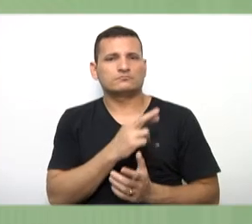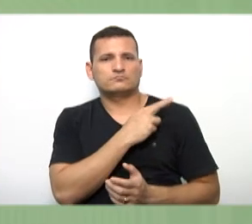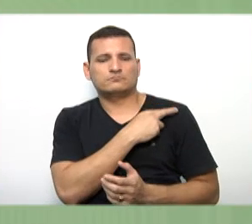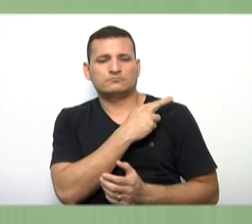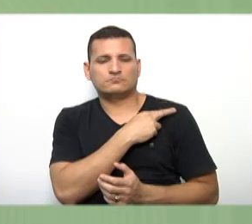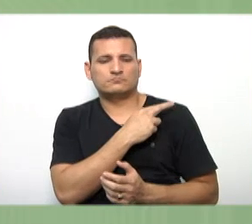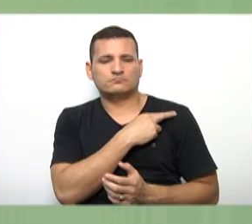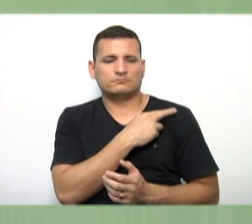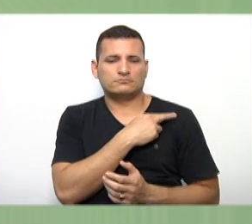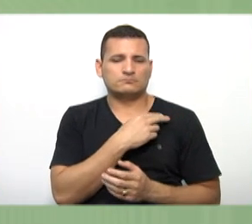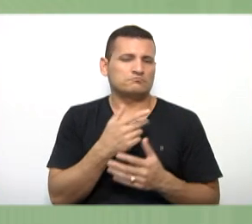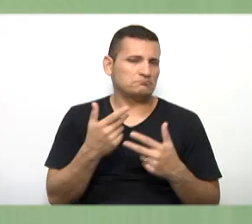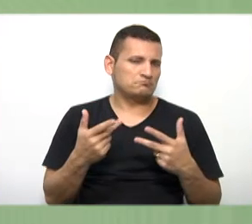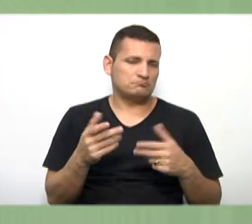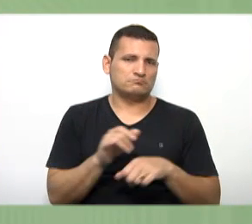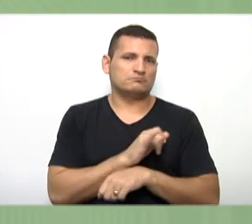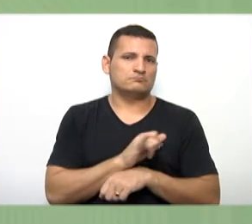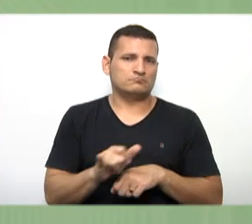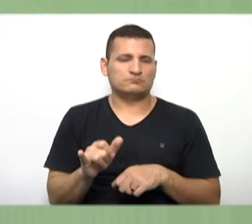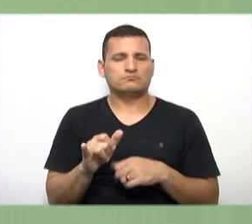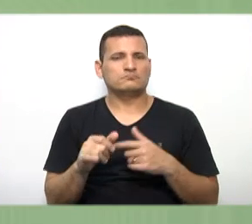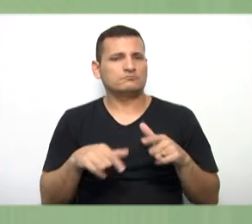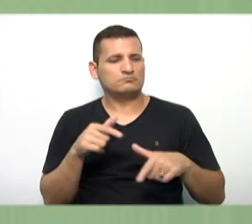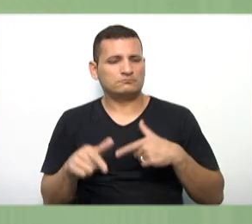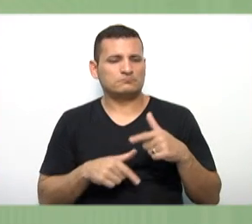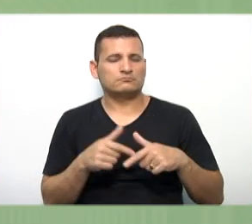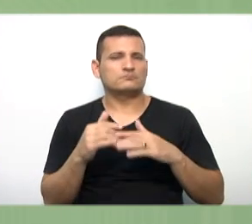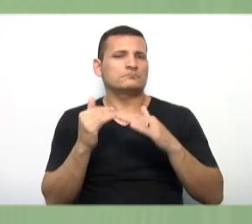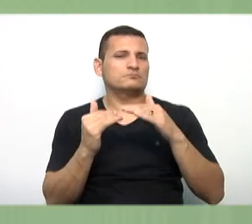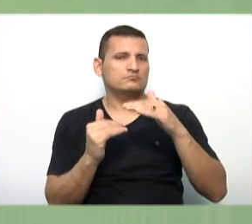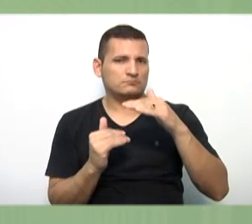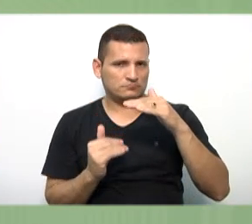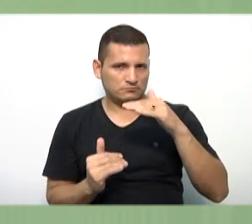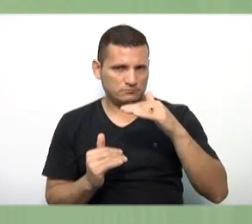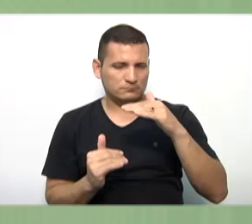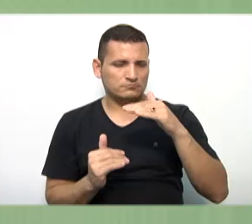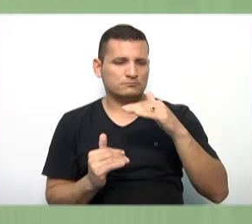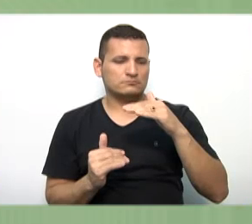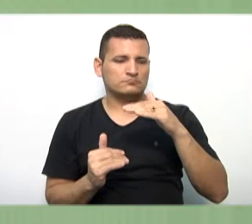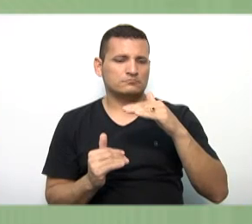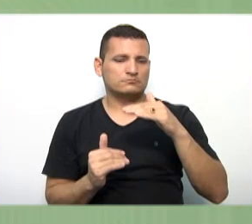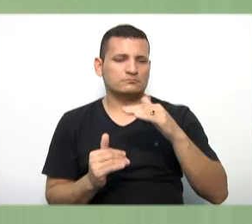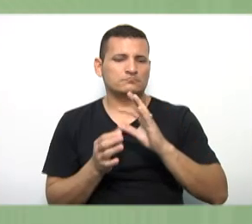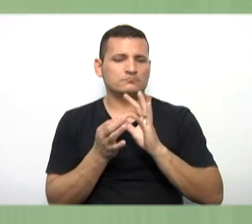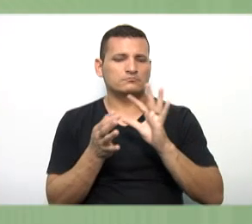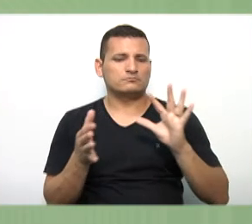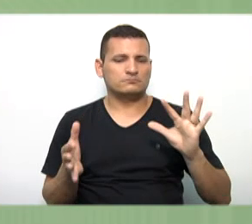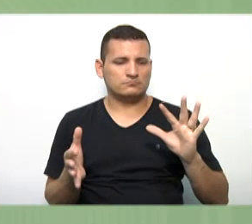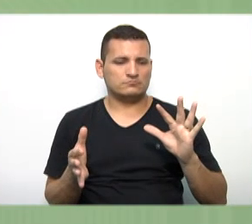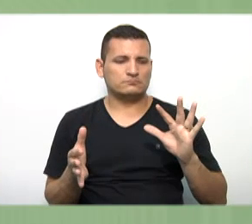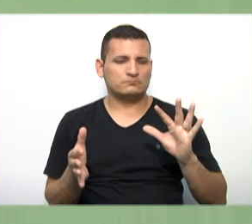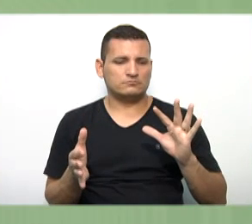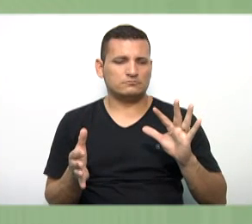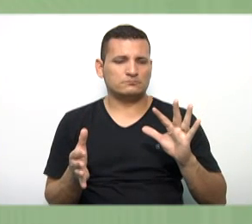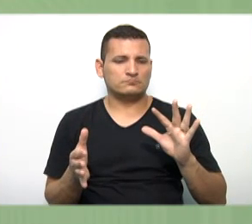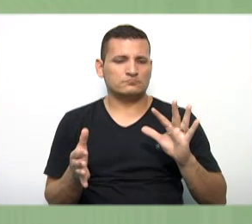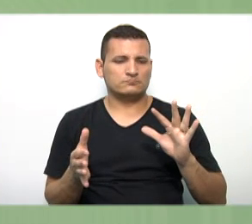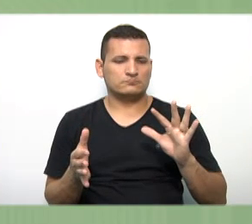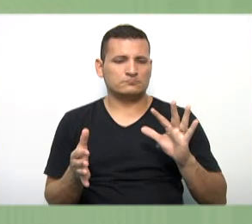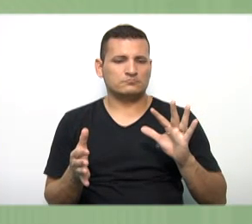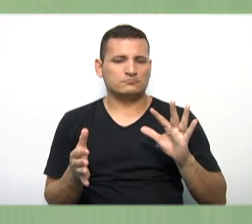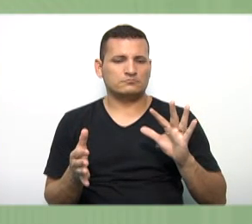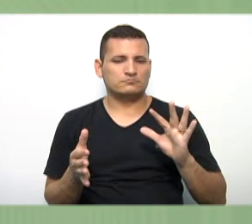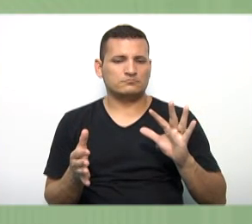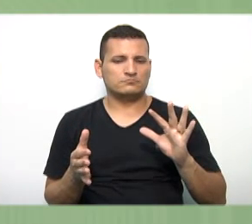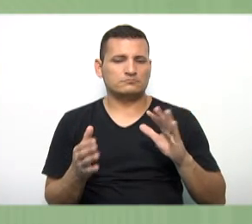questões táticas e operacionais aos níveis mais baixos da hierarquia, deixando com que os cargos mais